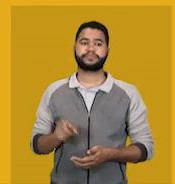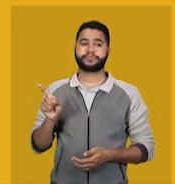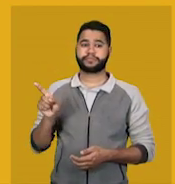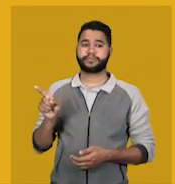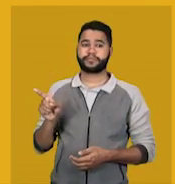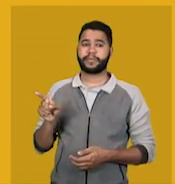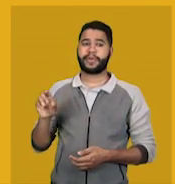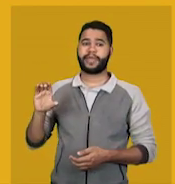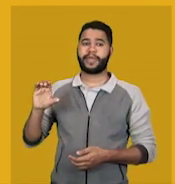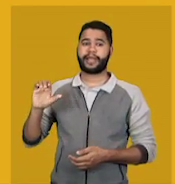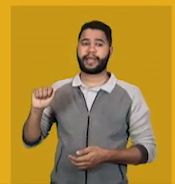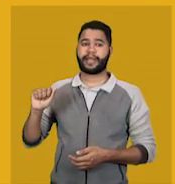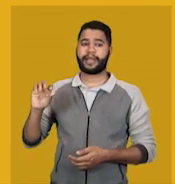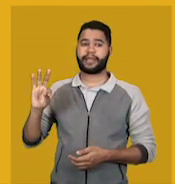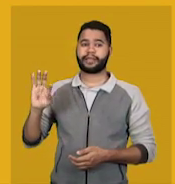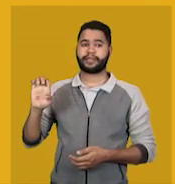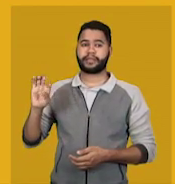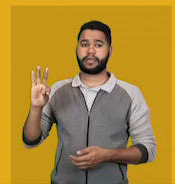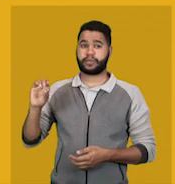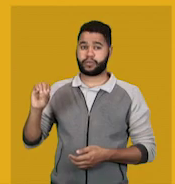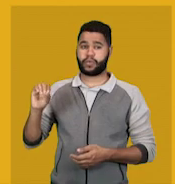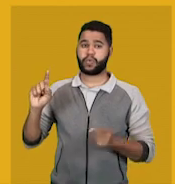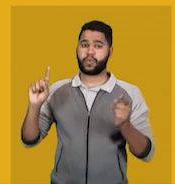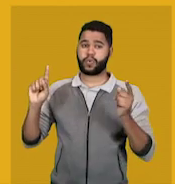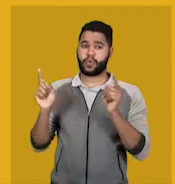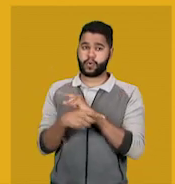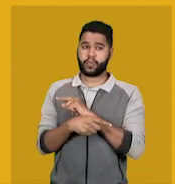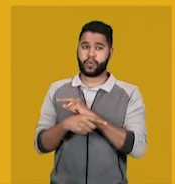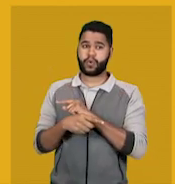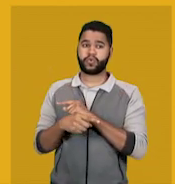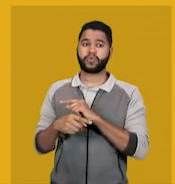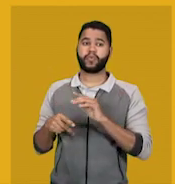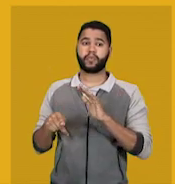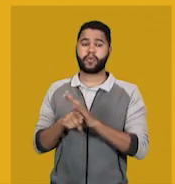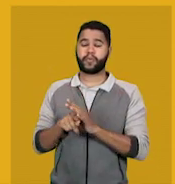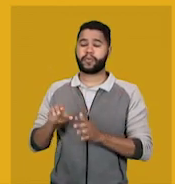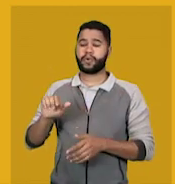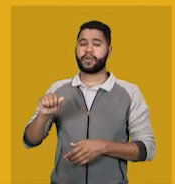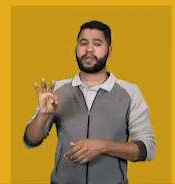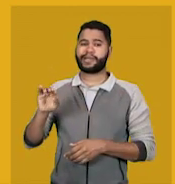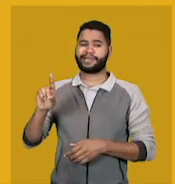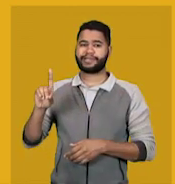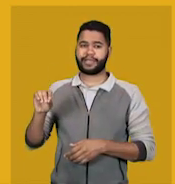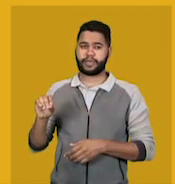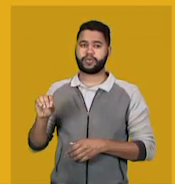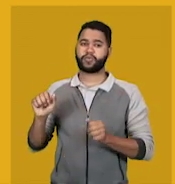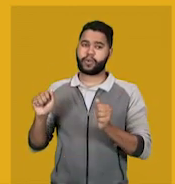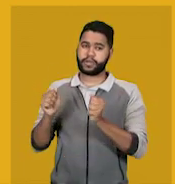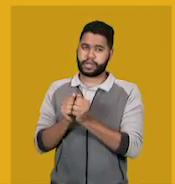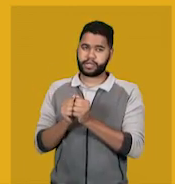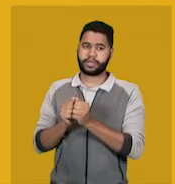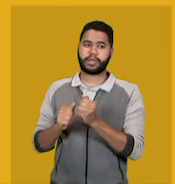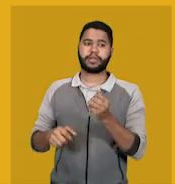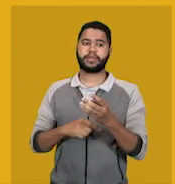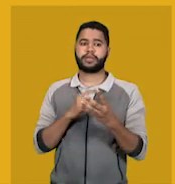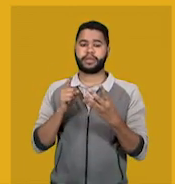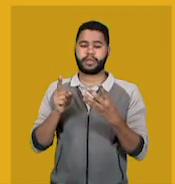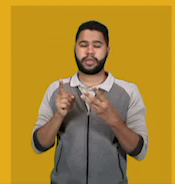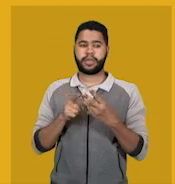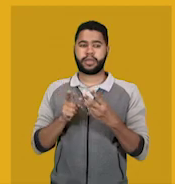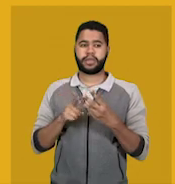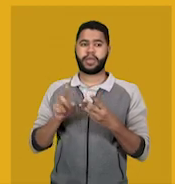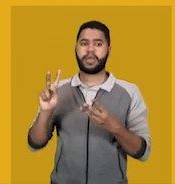oposto, aqui eu tenho cateto adjacente, aqui eu tenho uma hipotenusa. Só para a gente lembrar aqui daquele nosso triângulo,